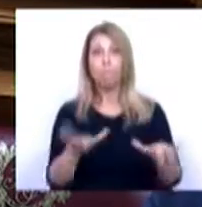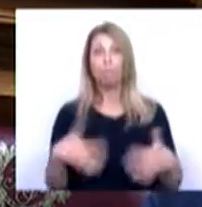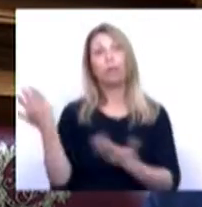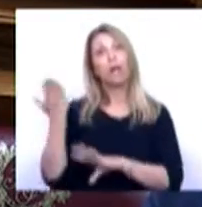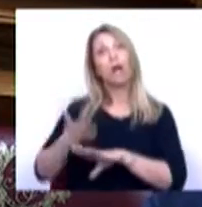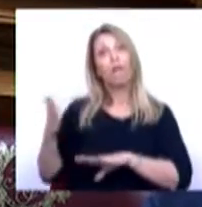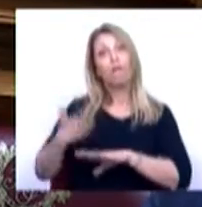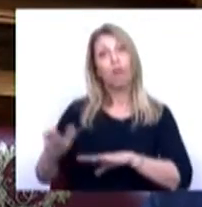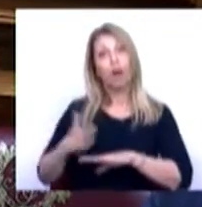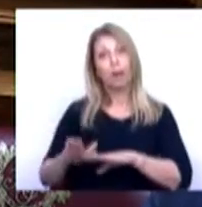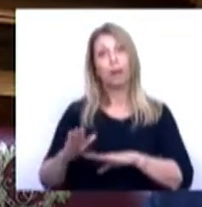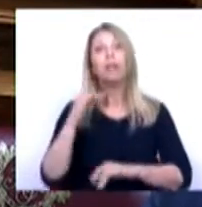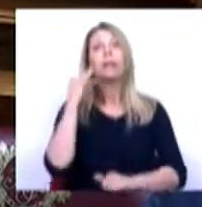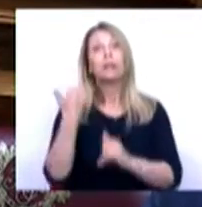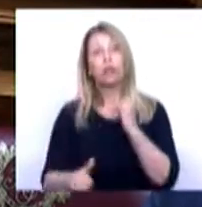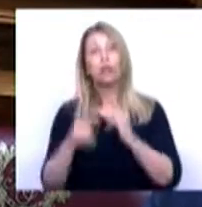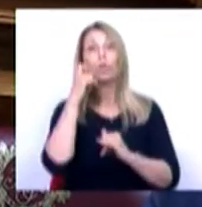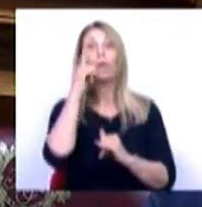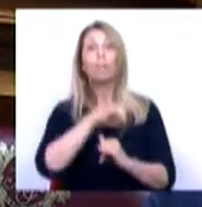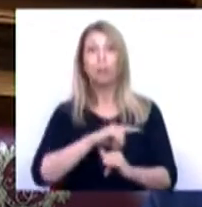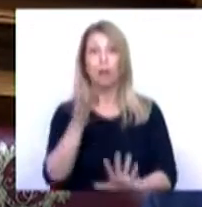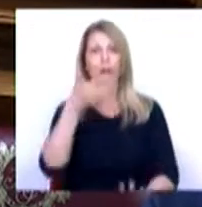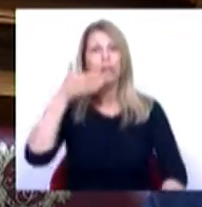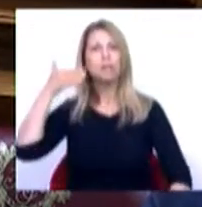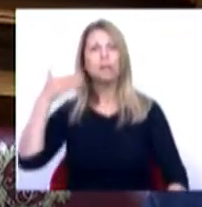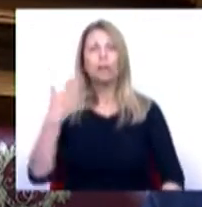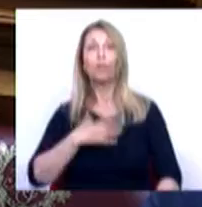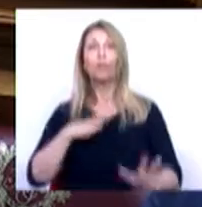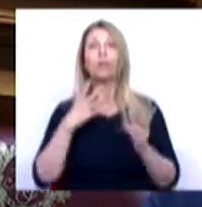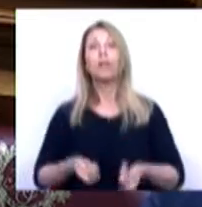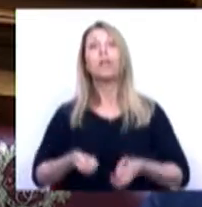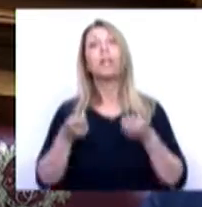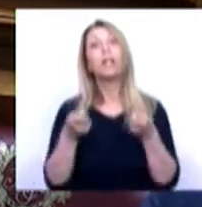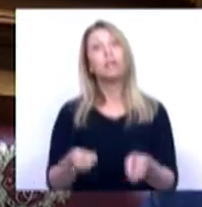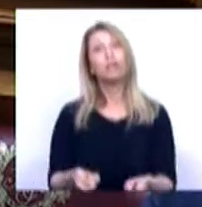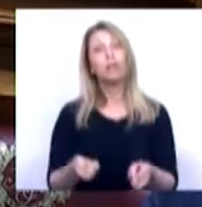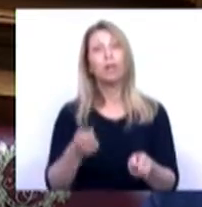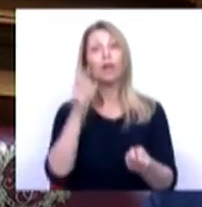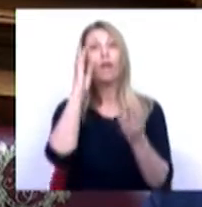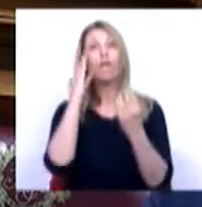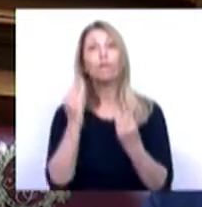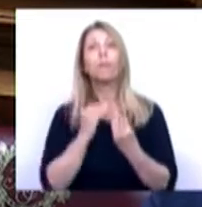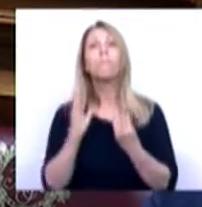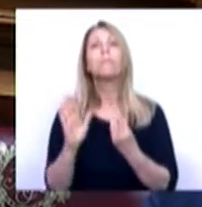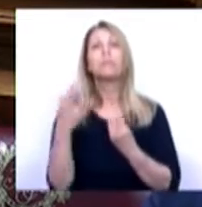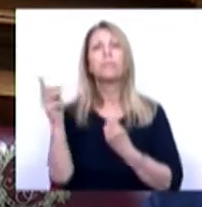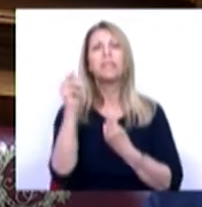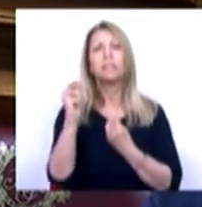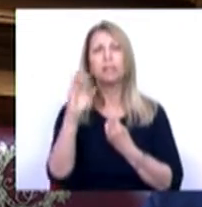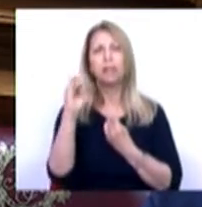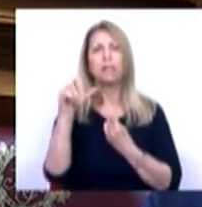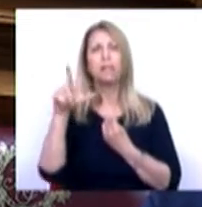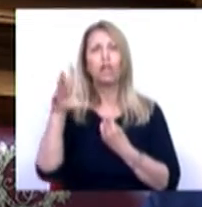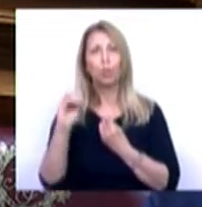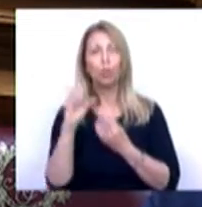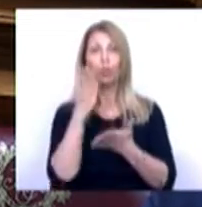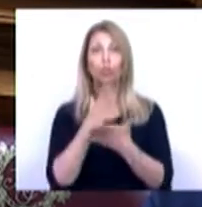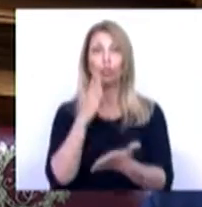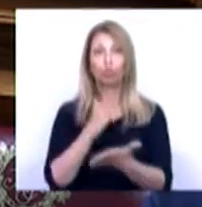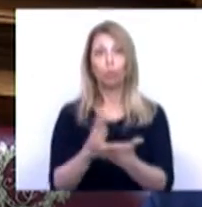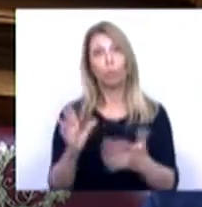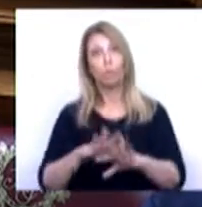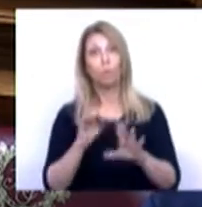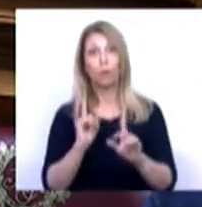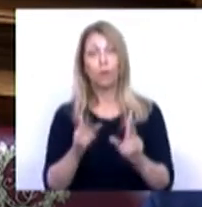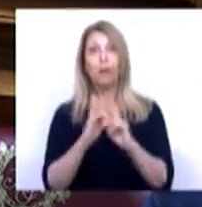mais cedo investir na sua formação, particularmente nos terceiros ciclos de estudos. E é também por isso que esta bancada opta